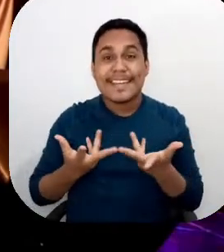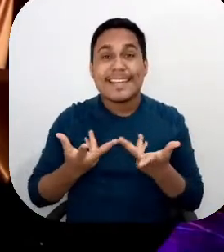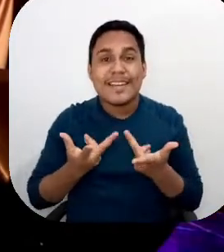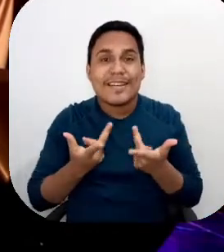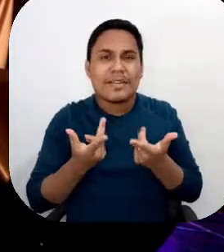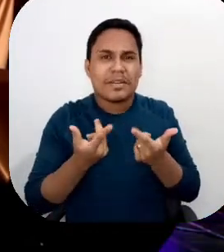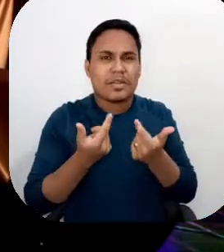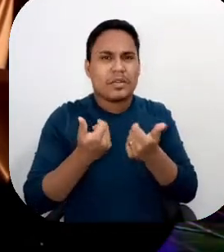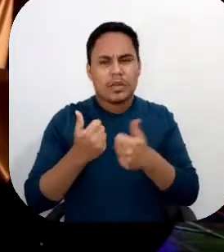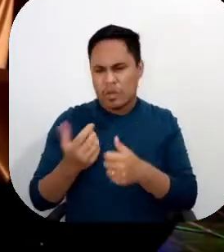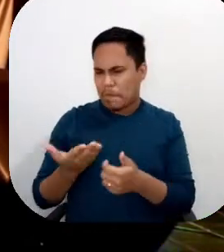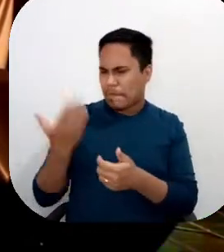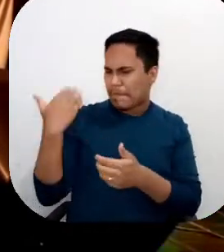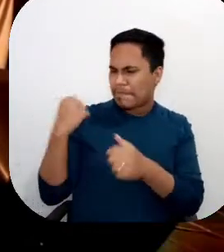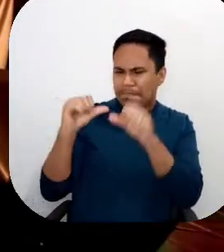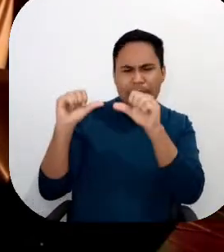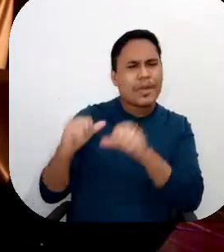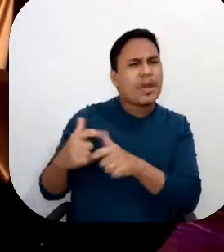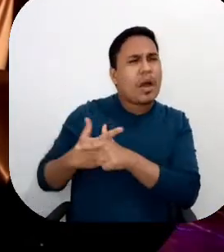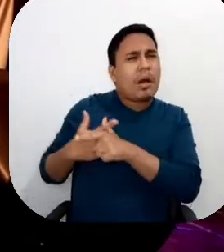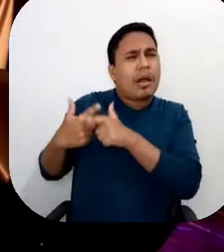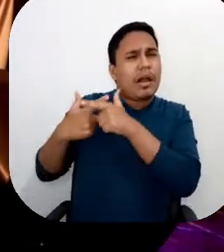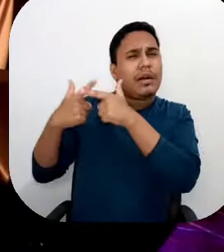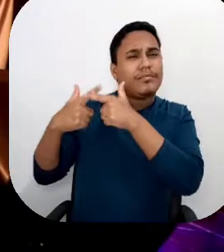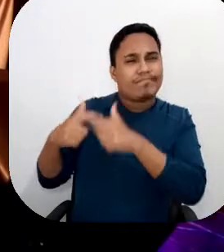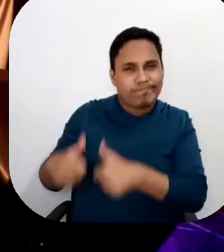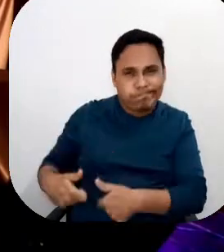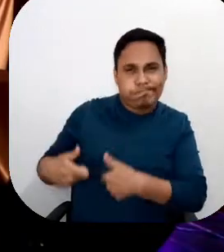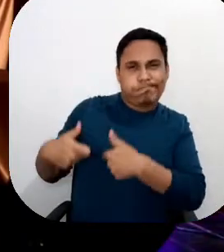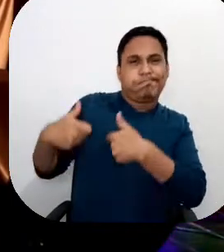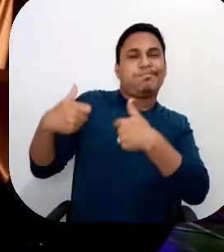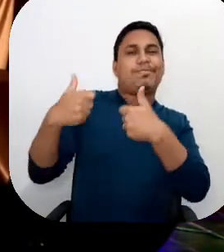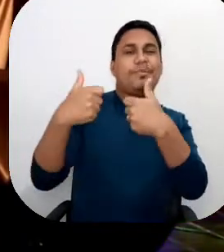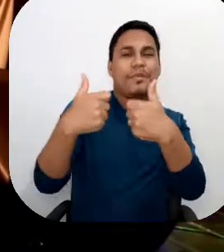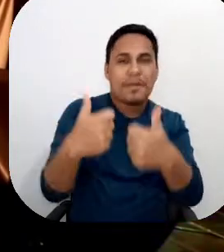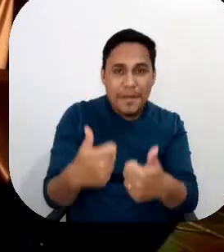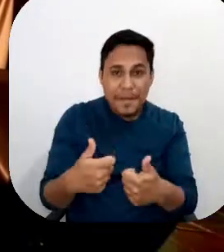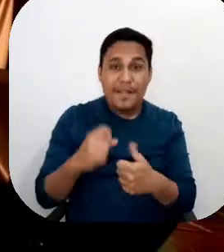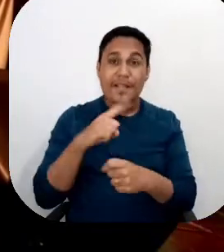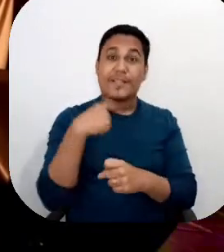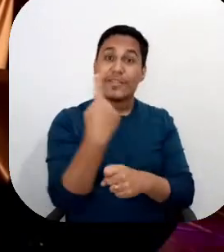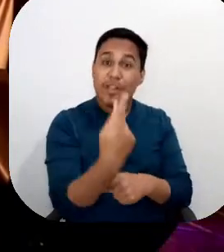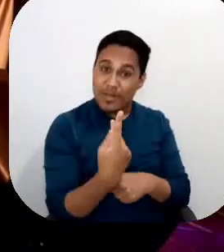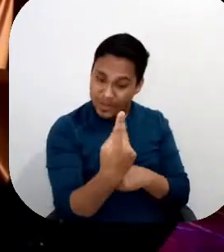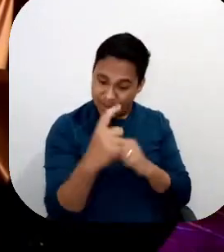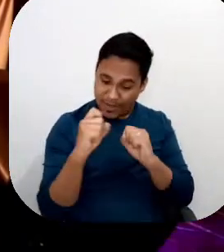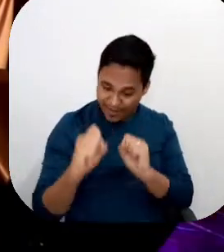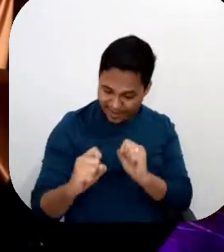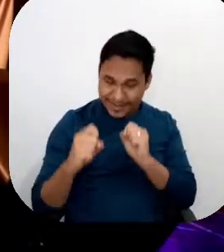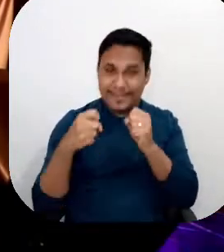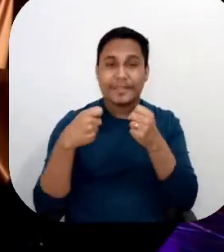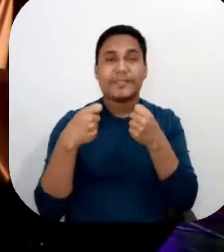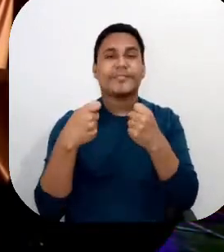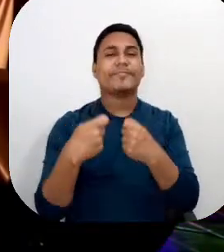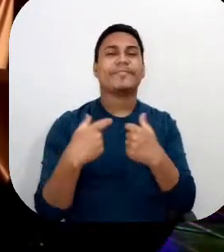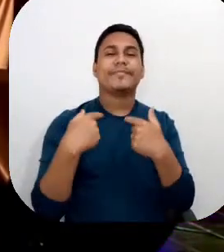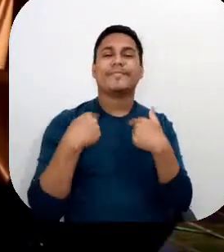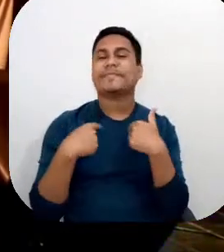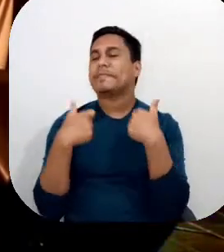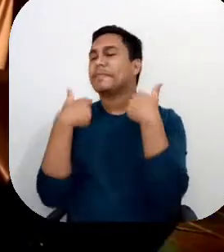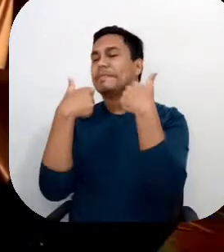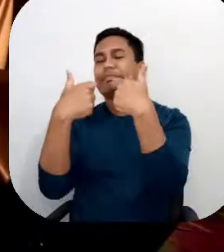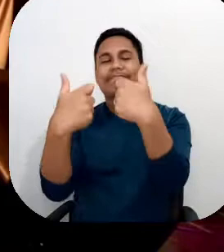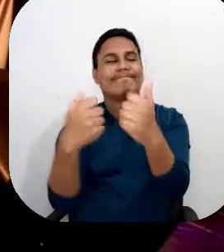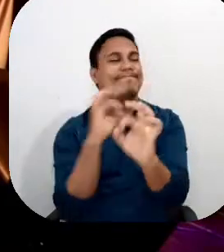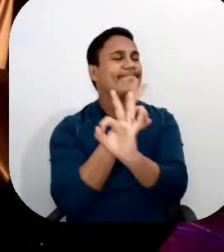Lidamos com o pior, damos nosso melhor. Eu tô